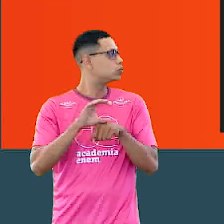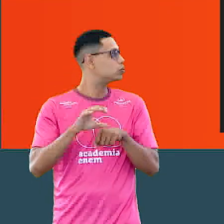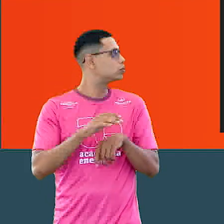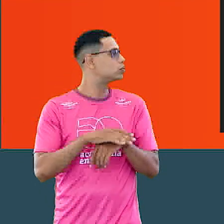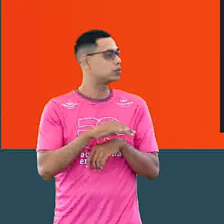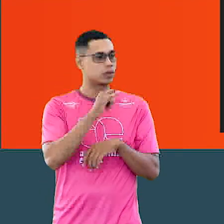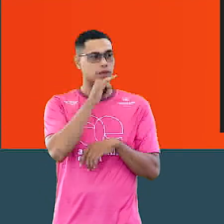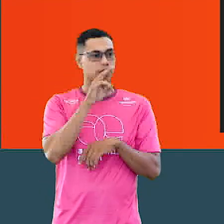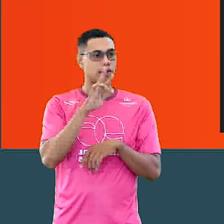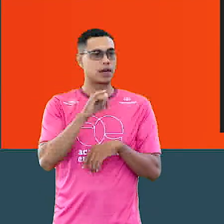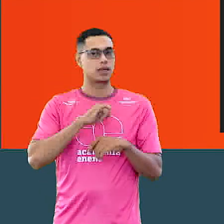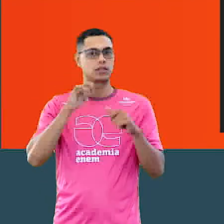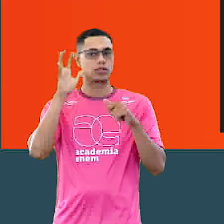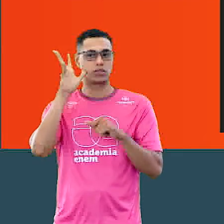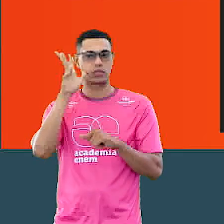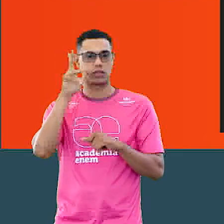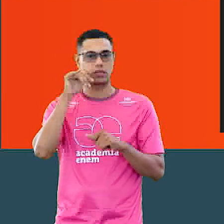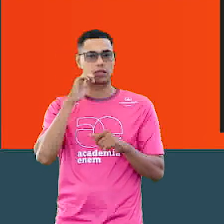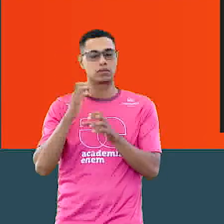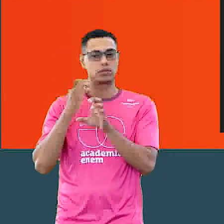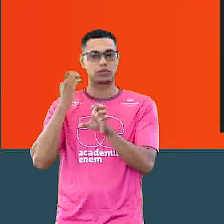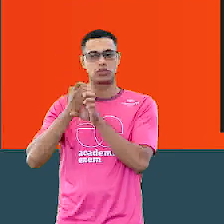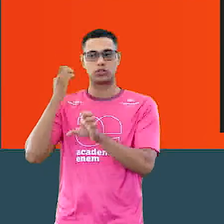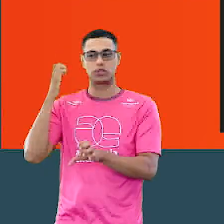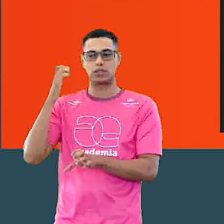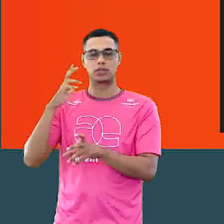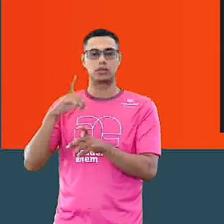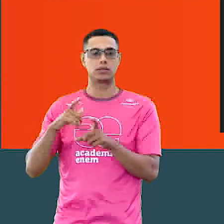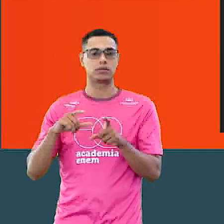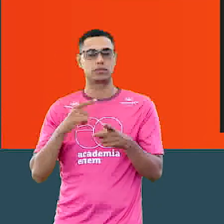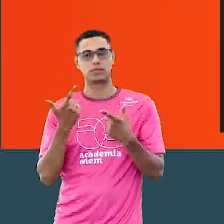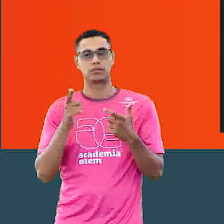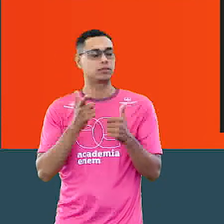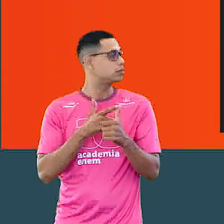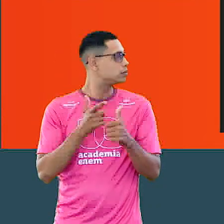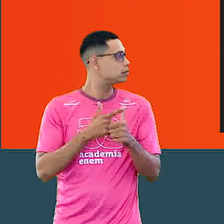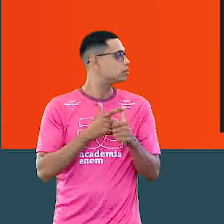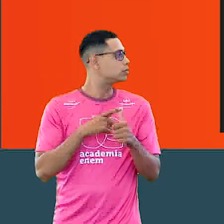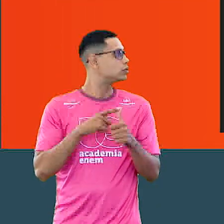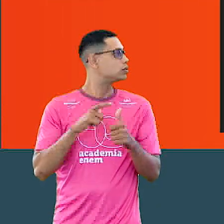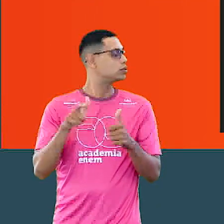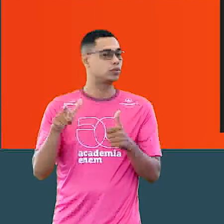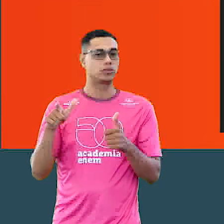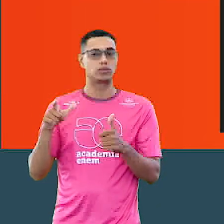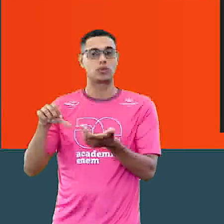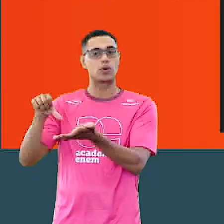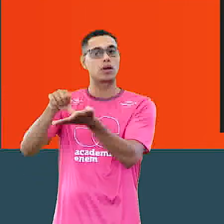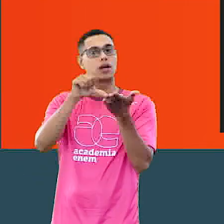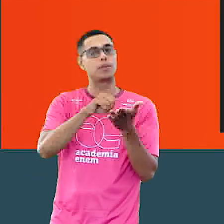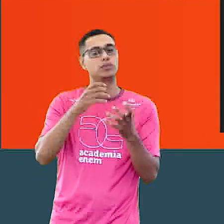aí devagarinho. Olha só. Engenharia Civil. Primeiro, olha qual é o campus que está aqui, ó,